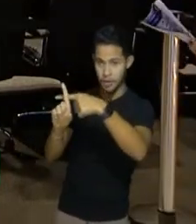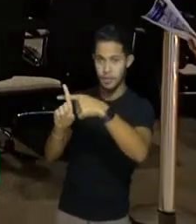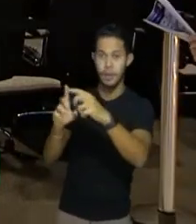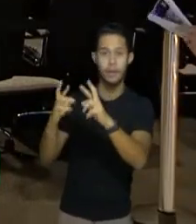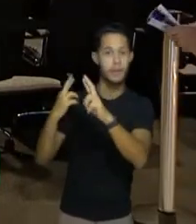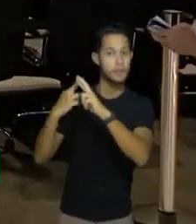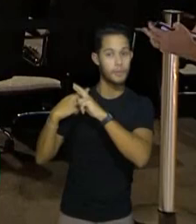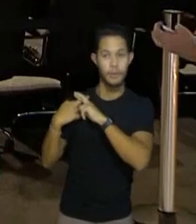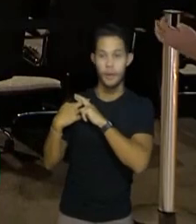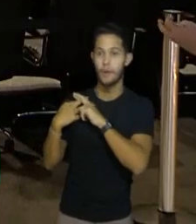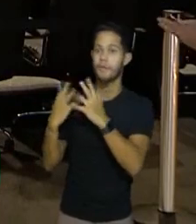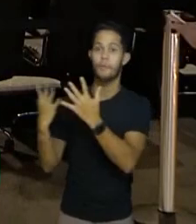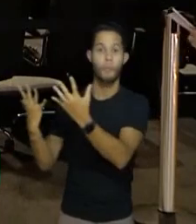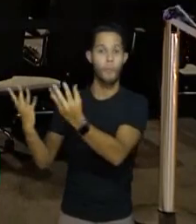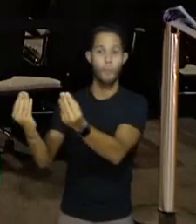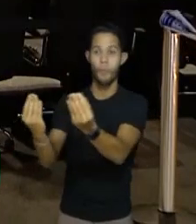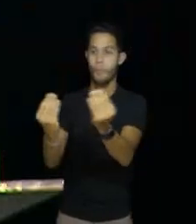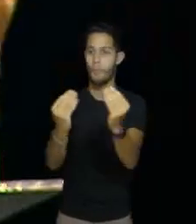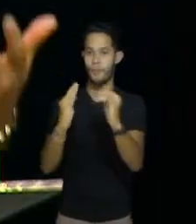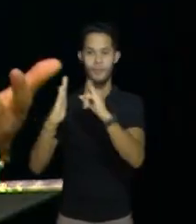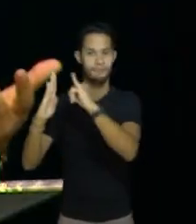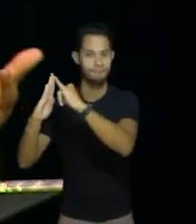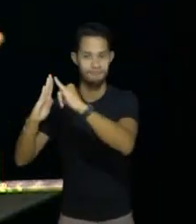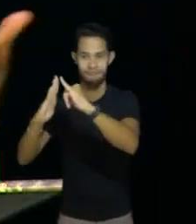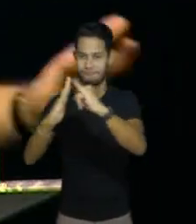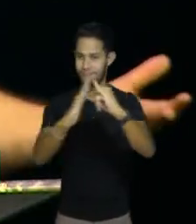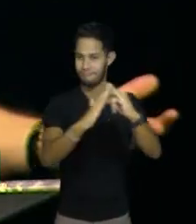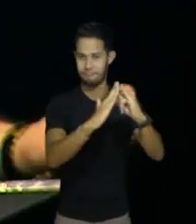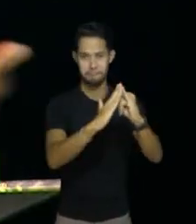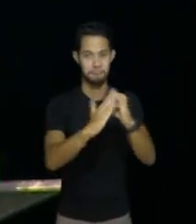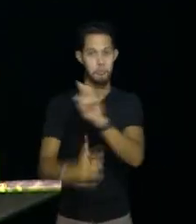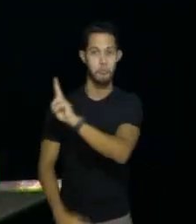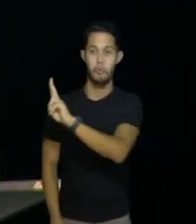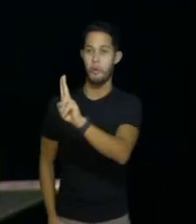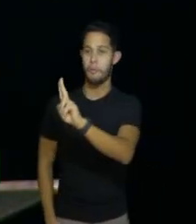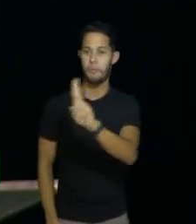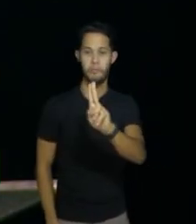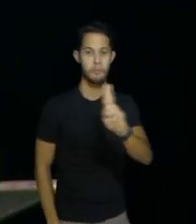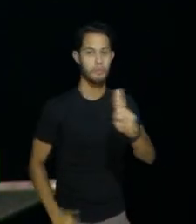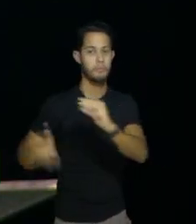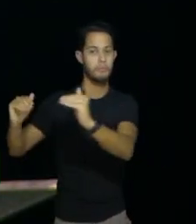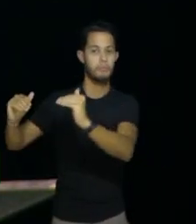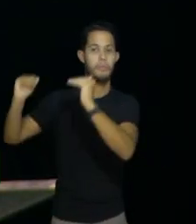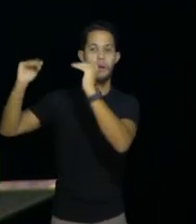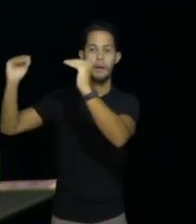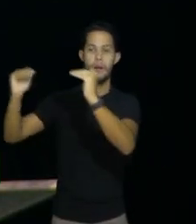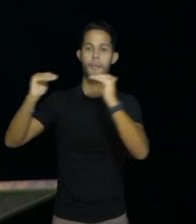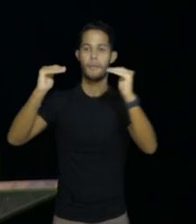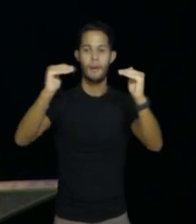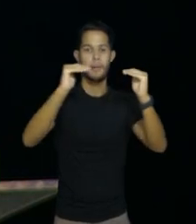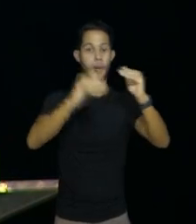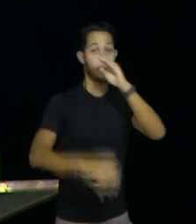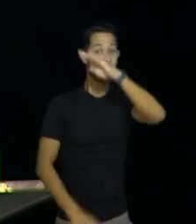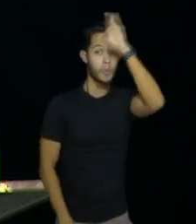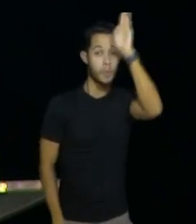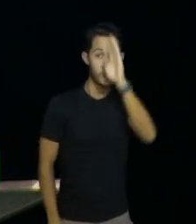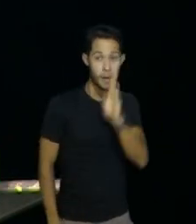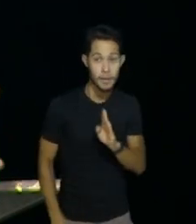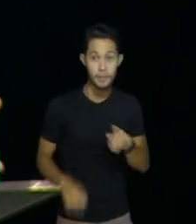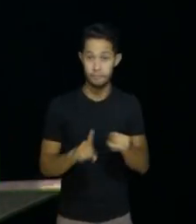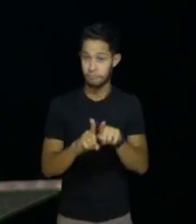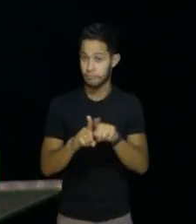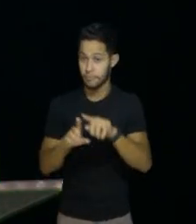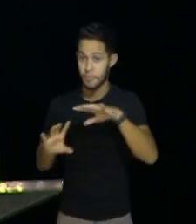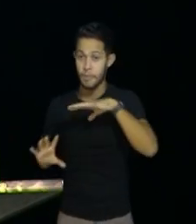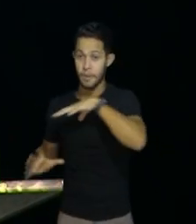muitas instituições de nomes e renomes no Brasil e em todo o mundo. Como, por exemplo, leva em